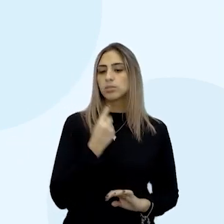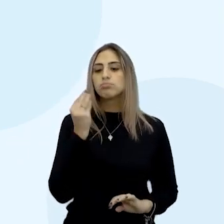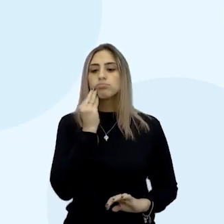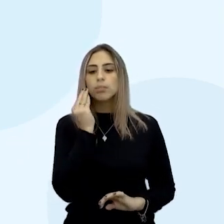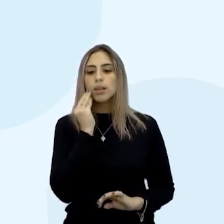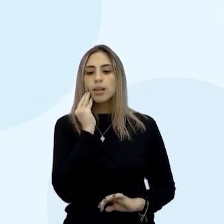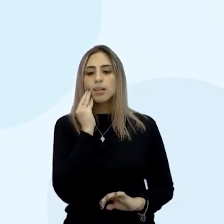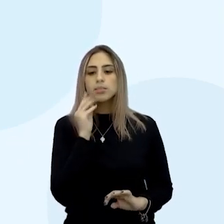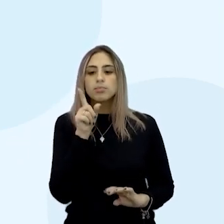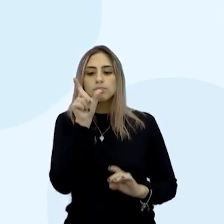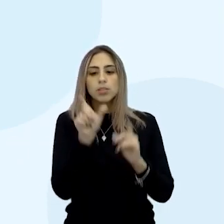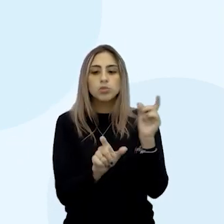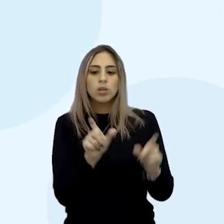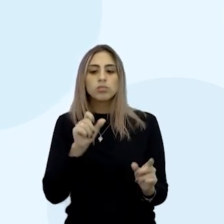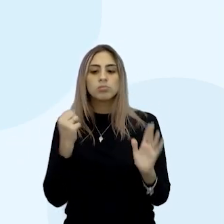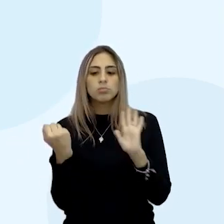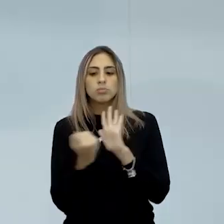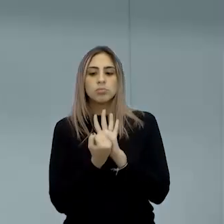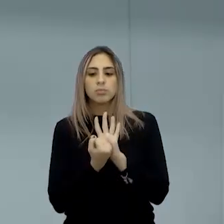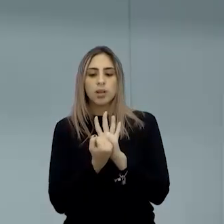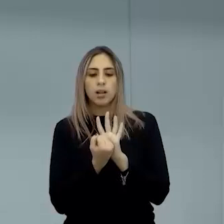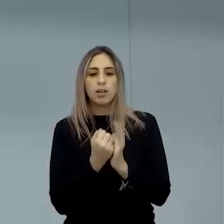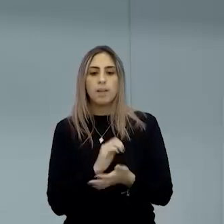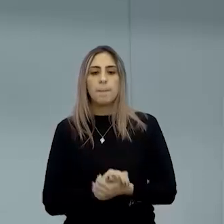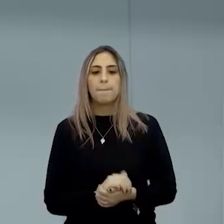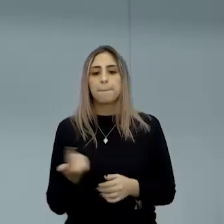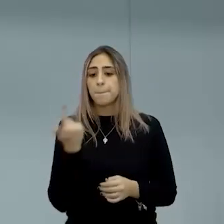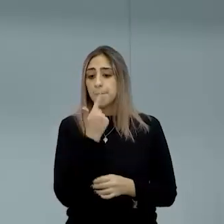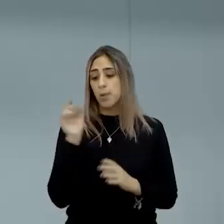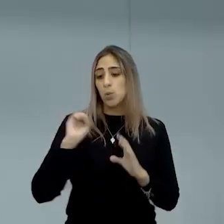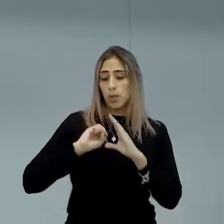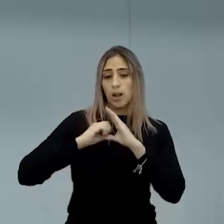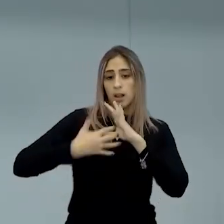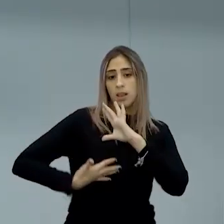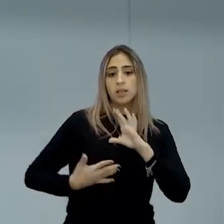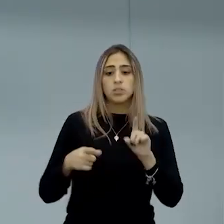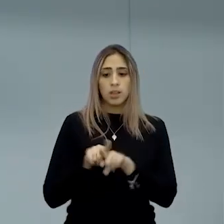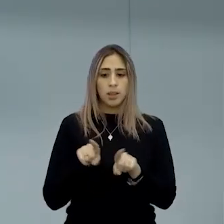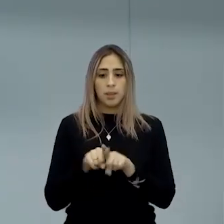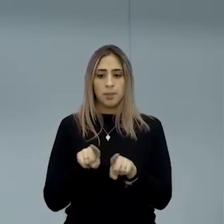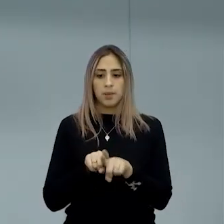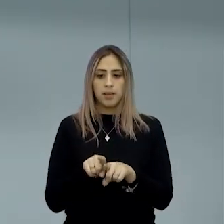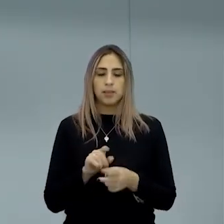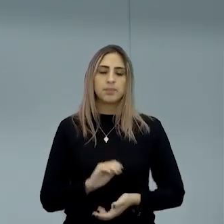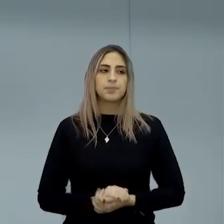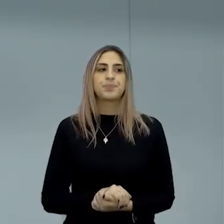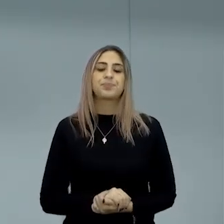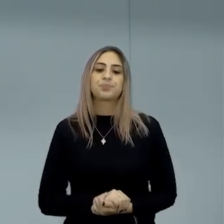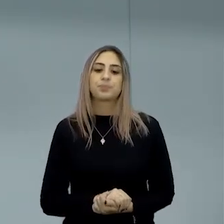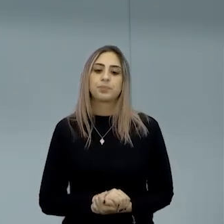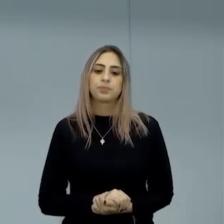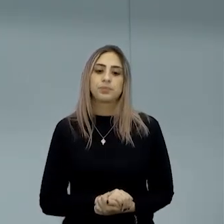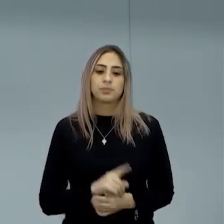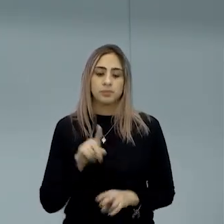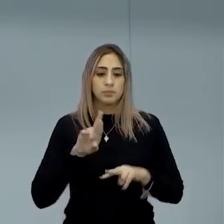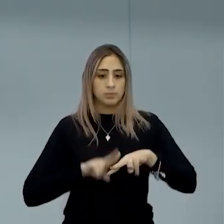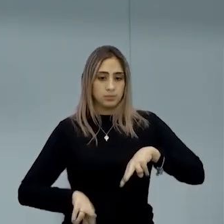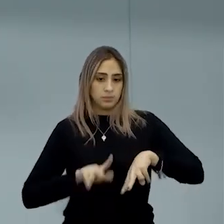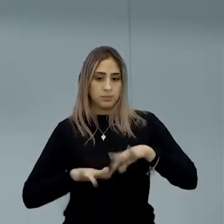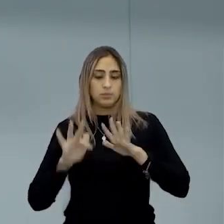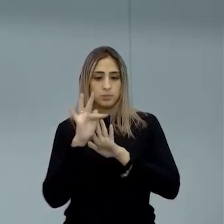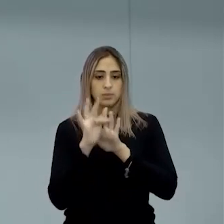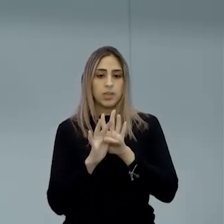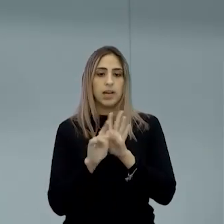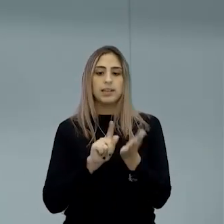personagens marcantes. Uma outra característica, né, Elaine, desse gênero textual, porque é